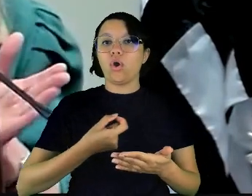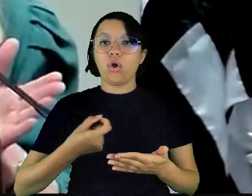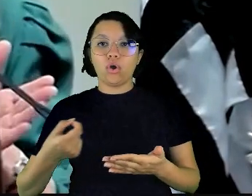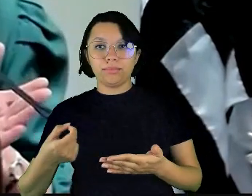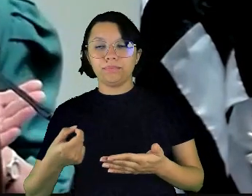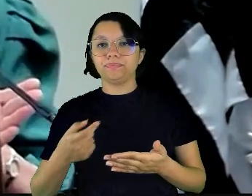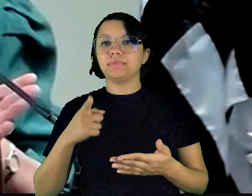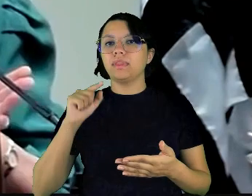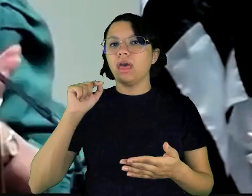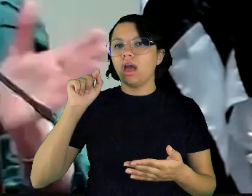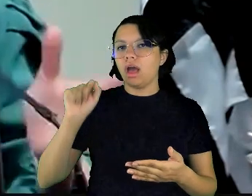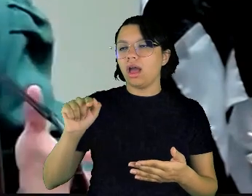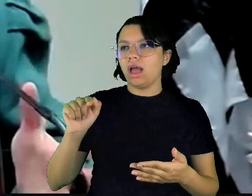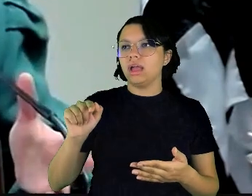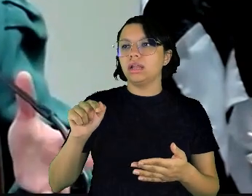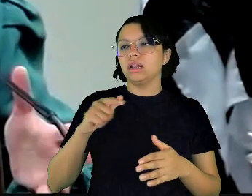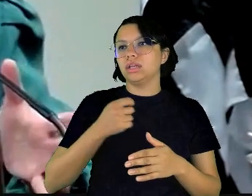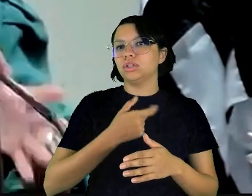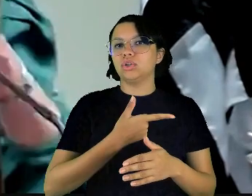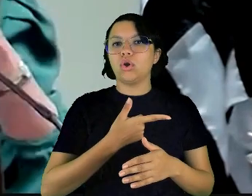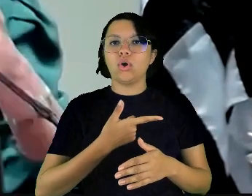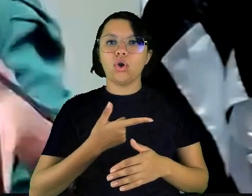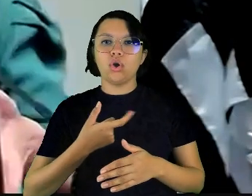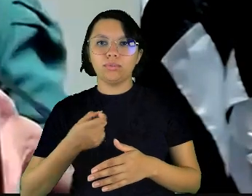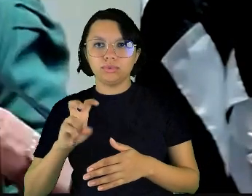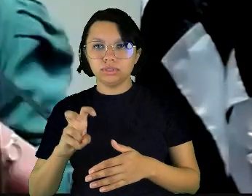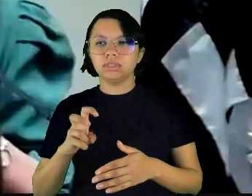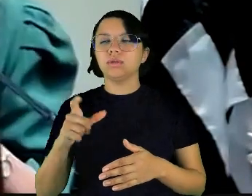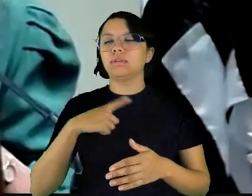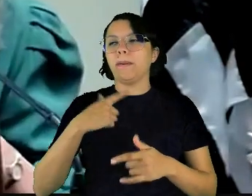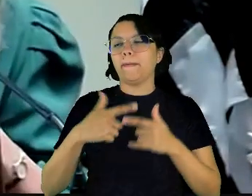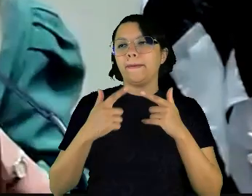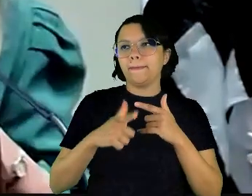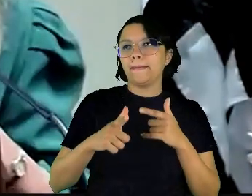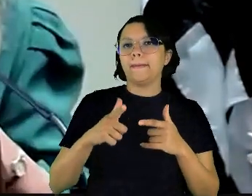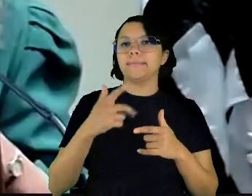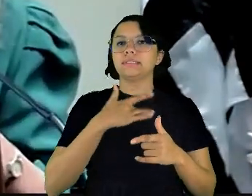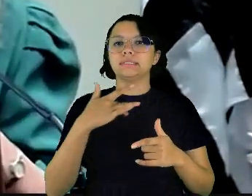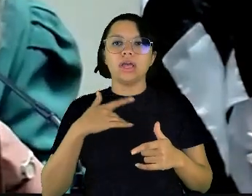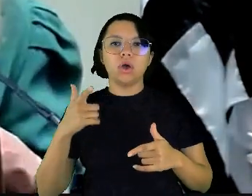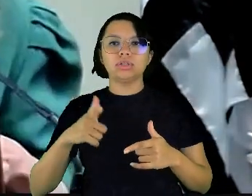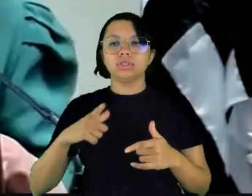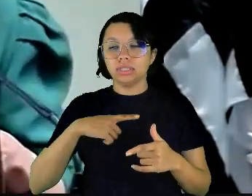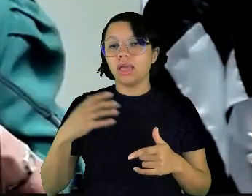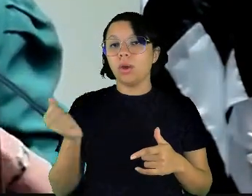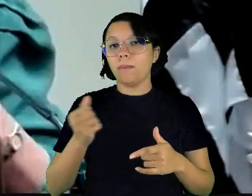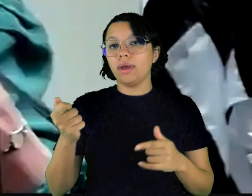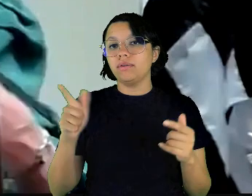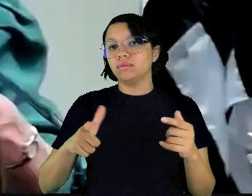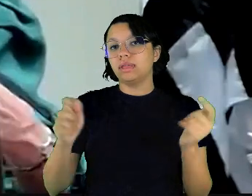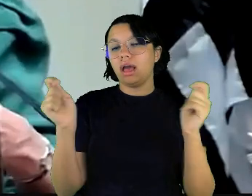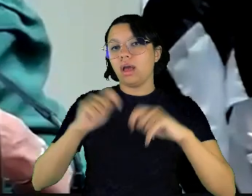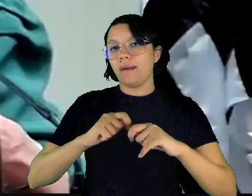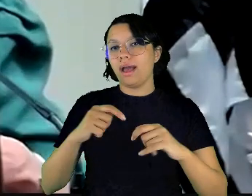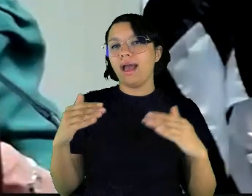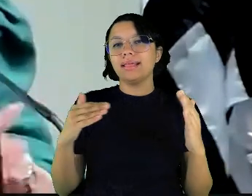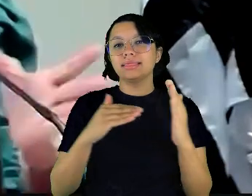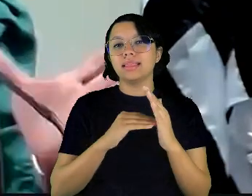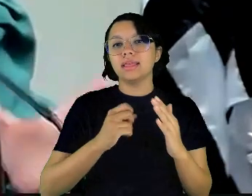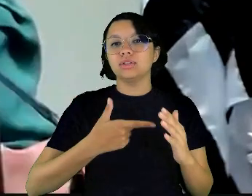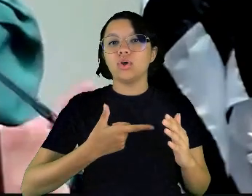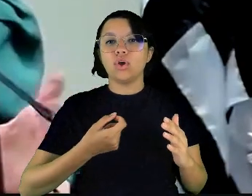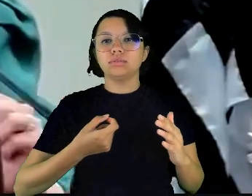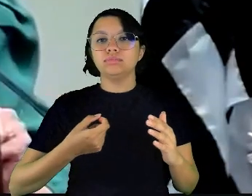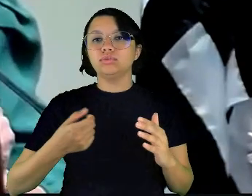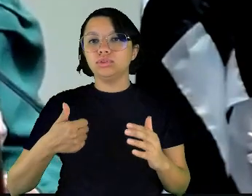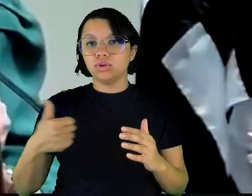em 2005 tem um problema de saúde, tem um benefício de incapacidade, até 2011